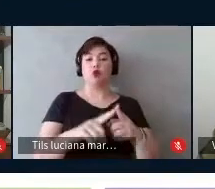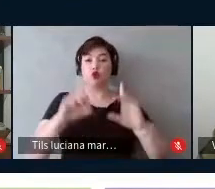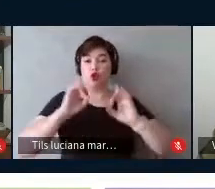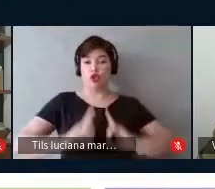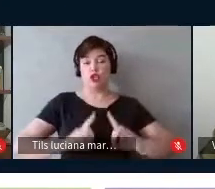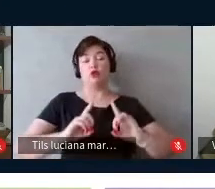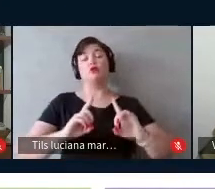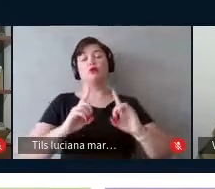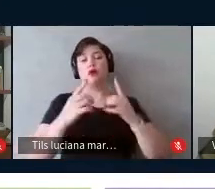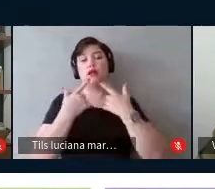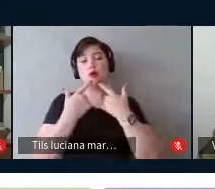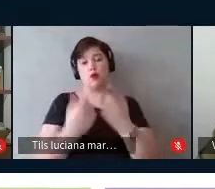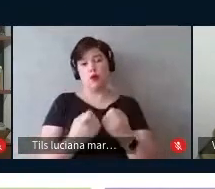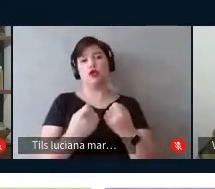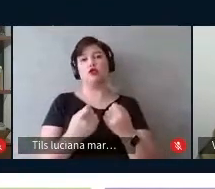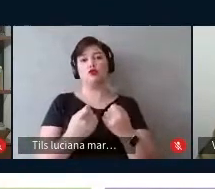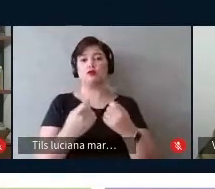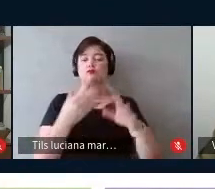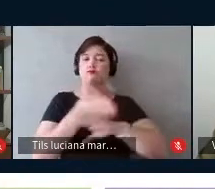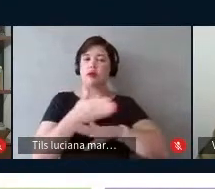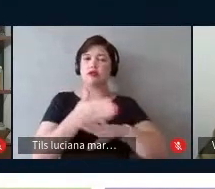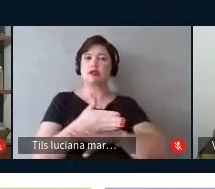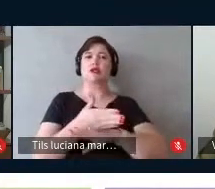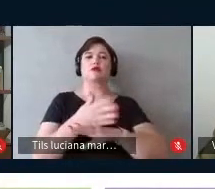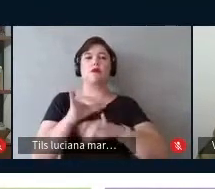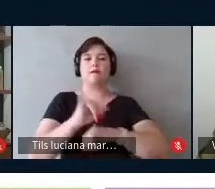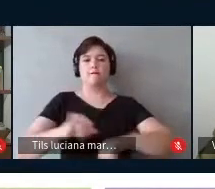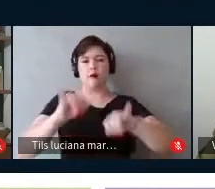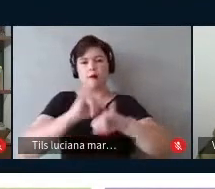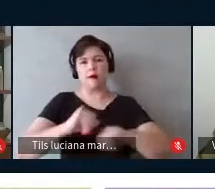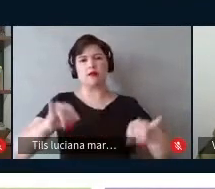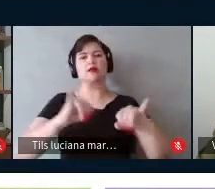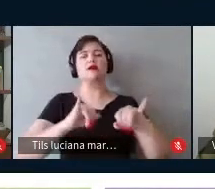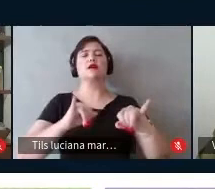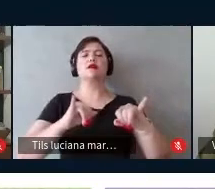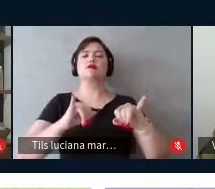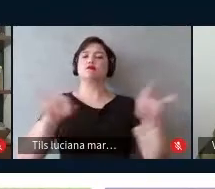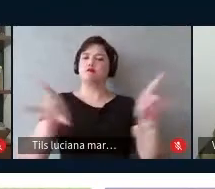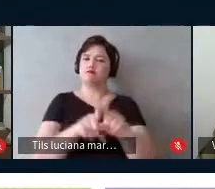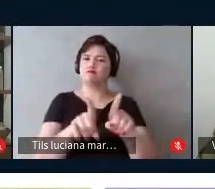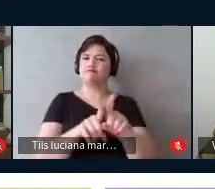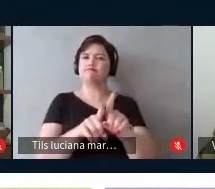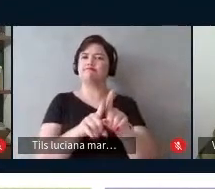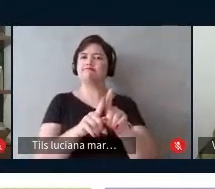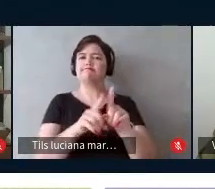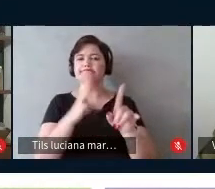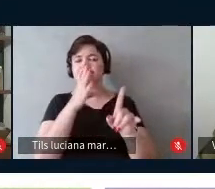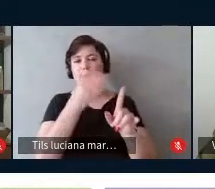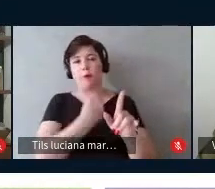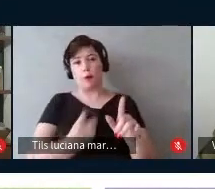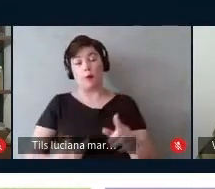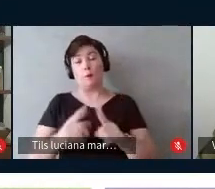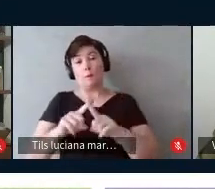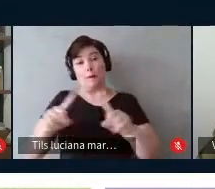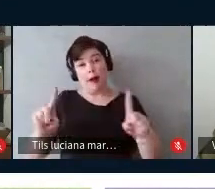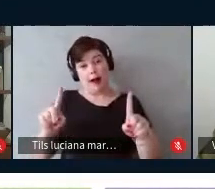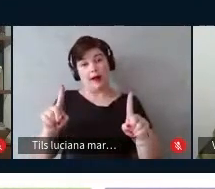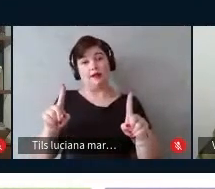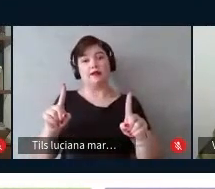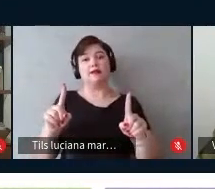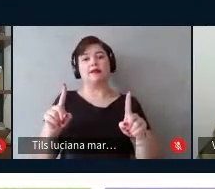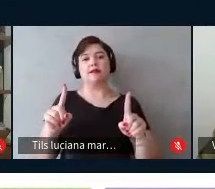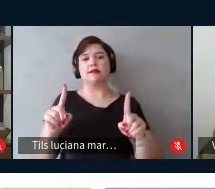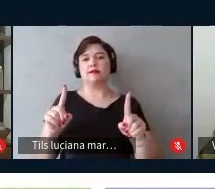do surdo ao acesso de informações, ao acesso aos serviços públicos. Mas,